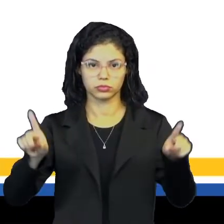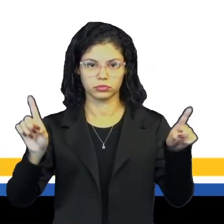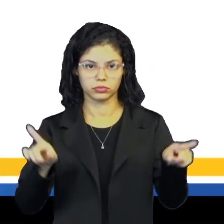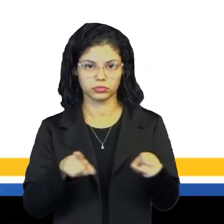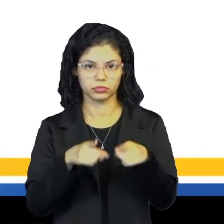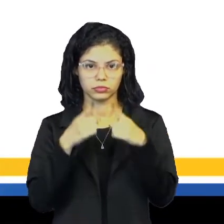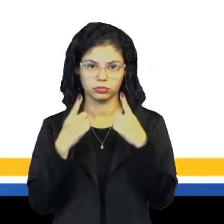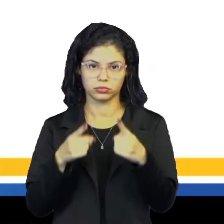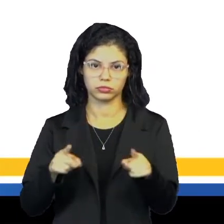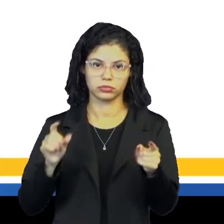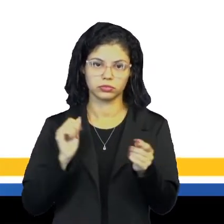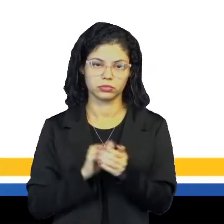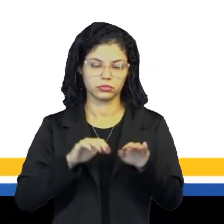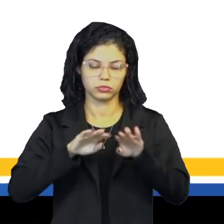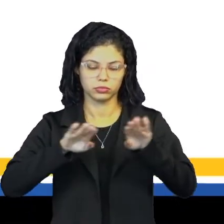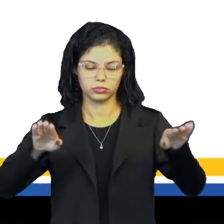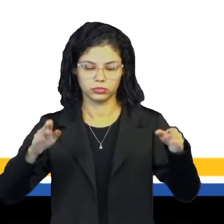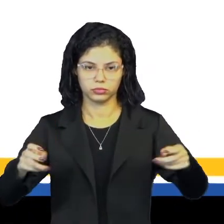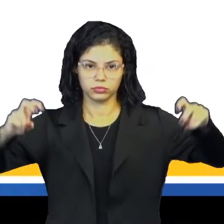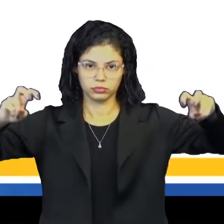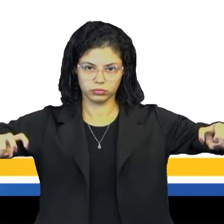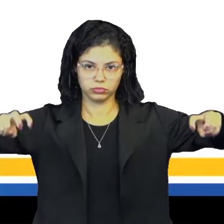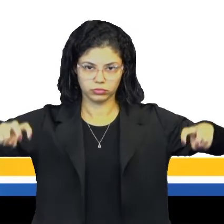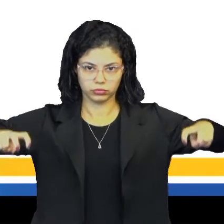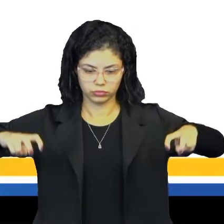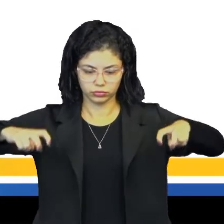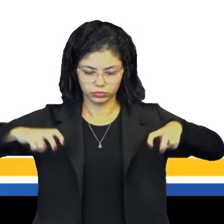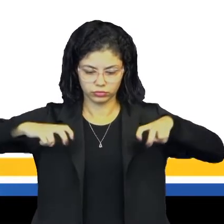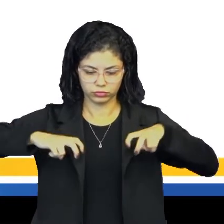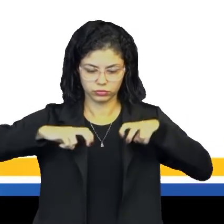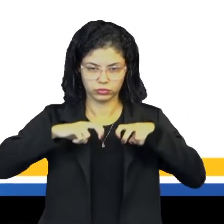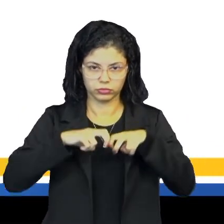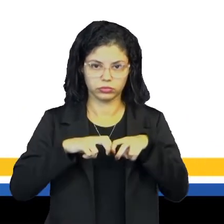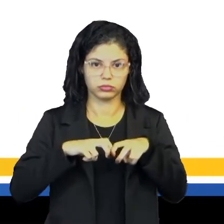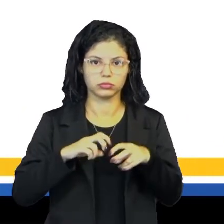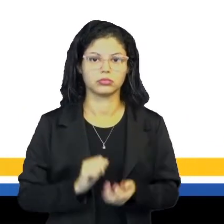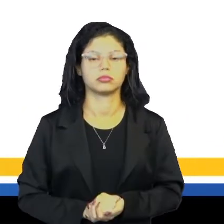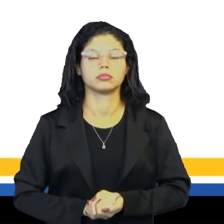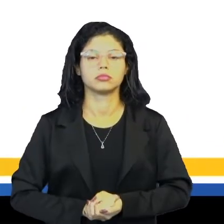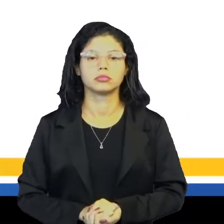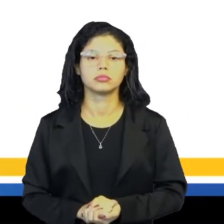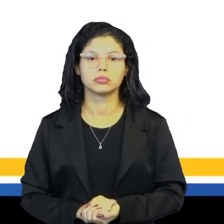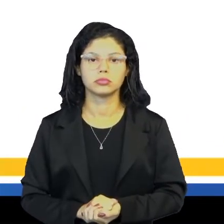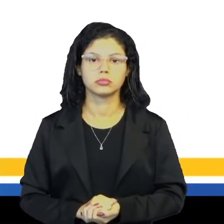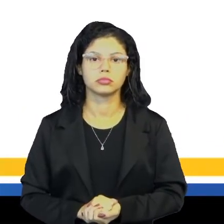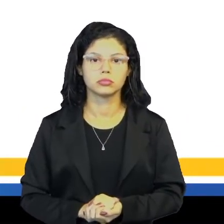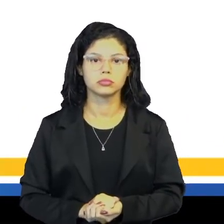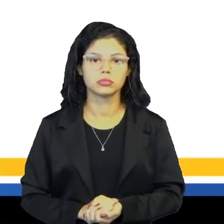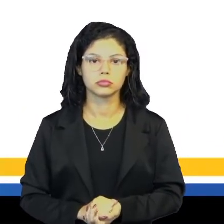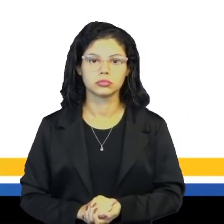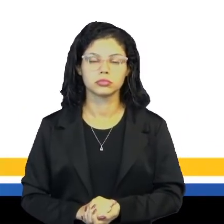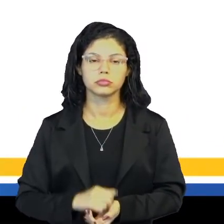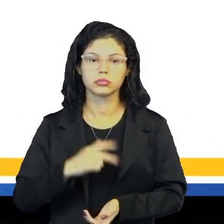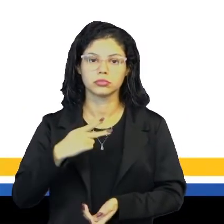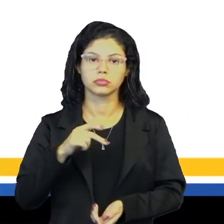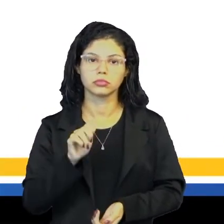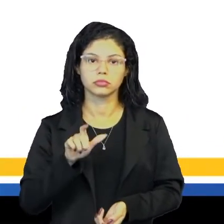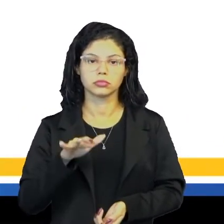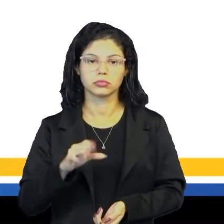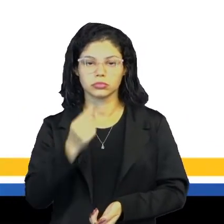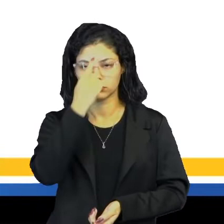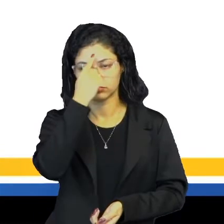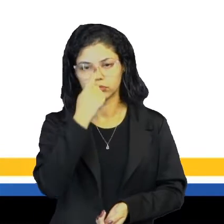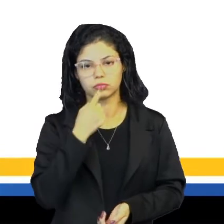orquestra, né, a arquibancada do teatro e também resquícios do palco no fundo